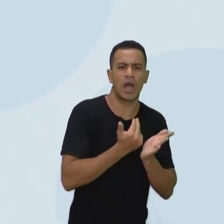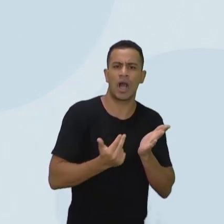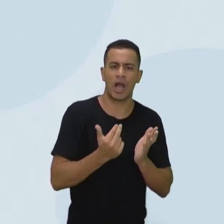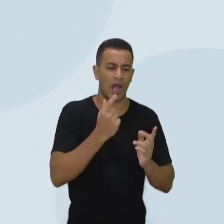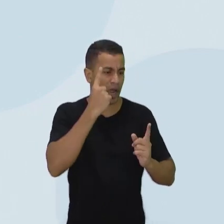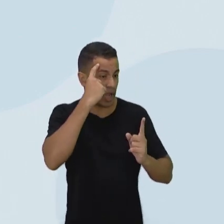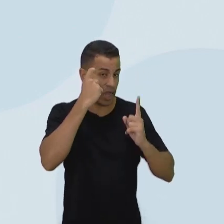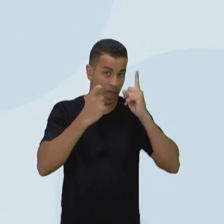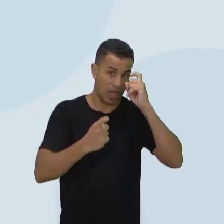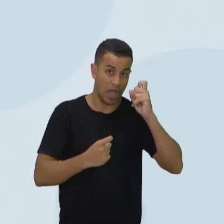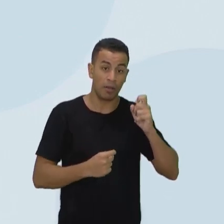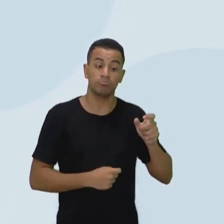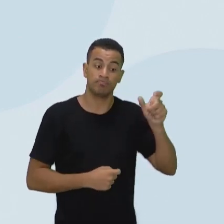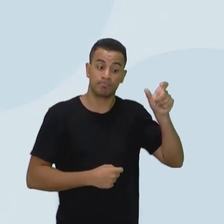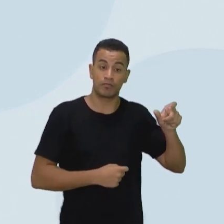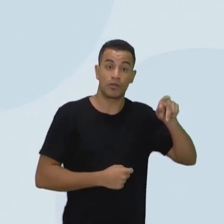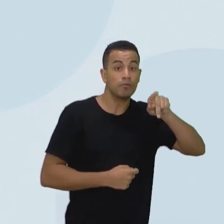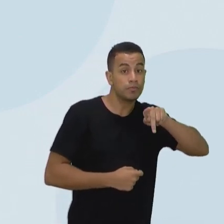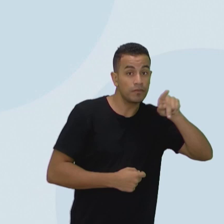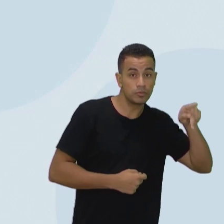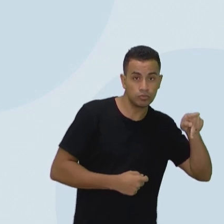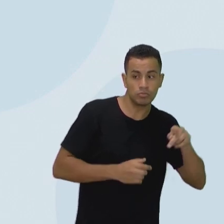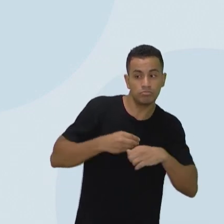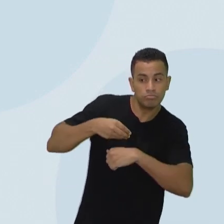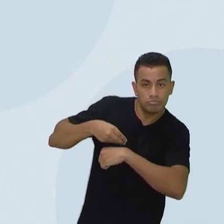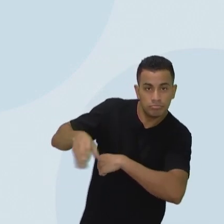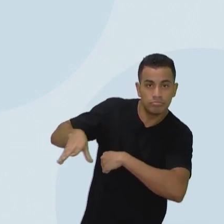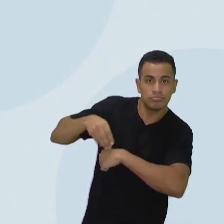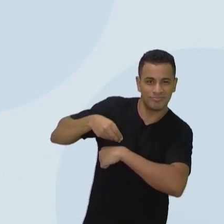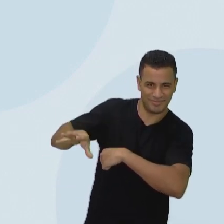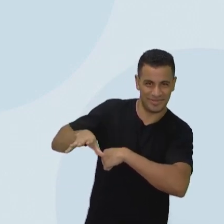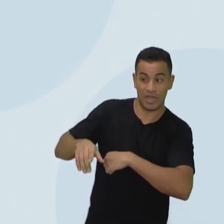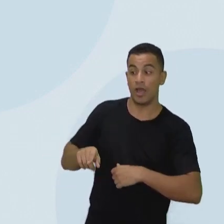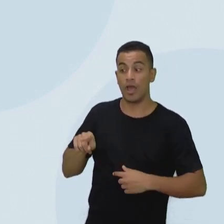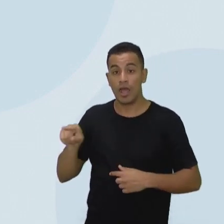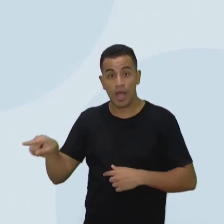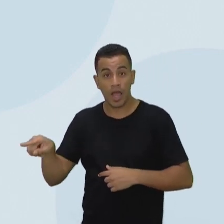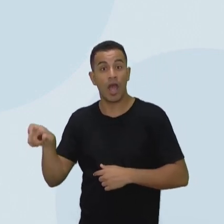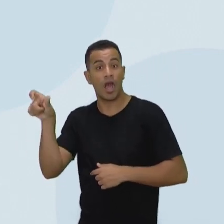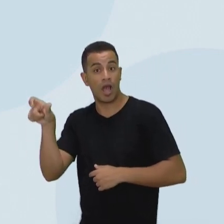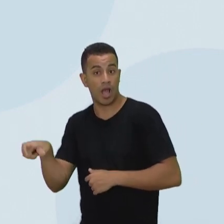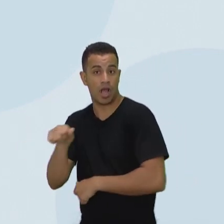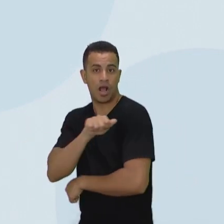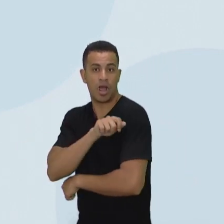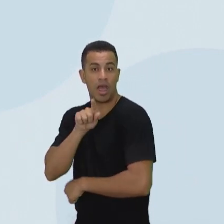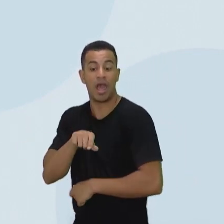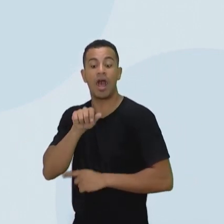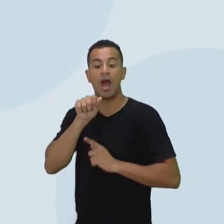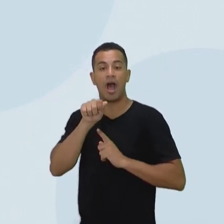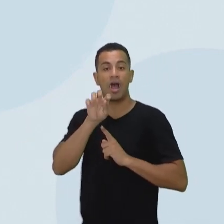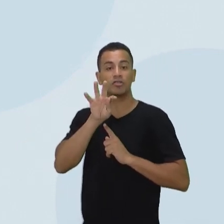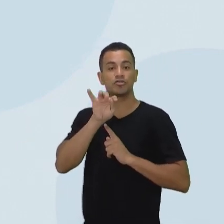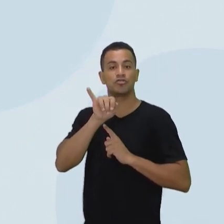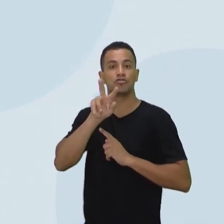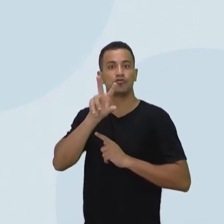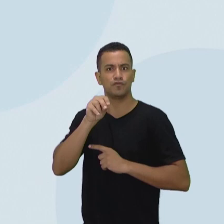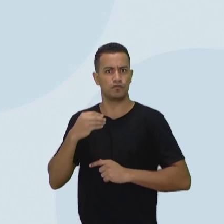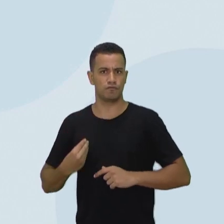ele passa a ser ativo dentro desse processo de aprendizagem. Ele não é mais aquele estudante que só recebe as